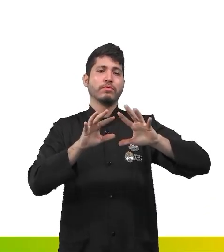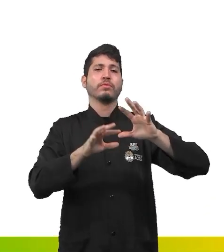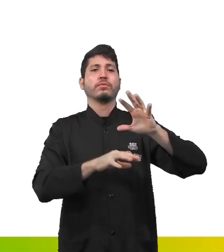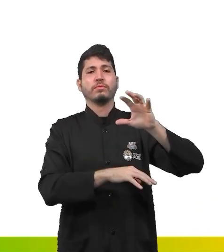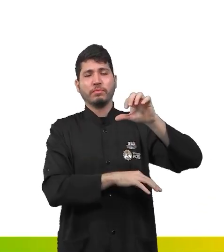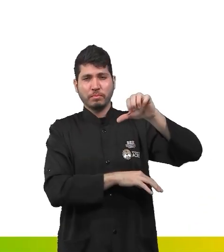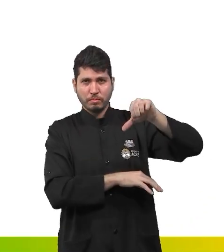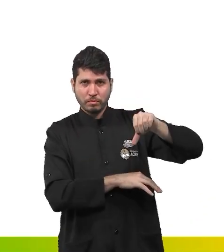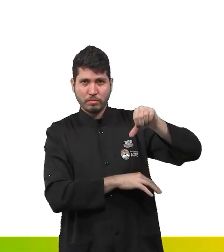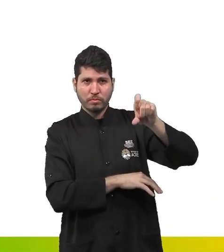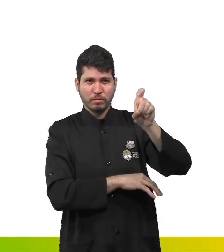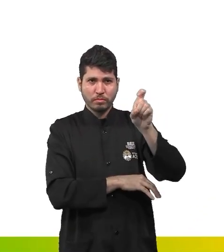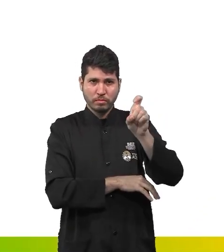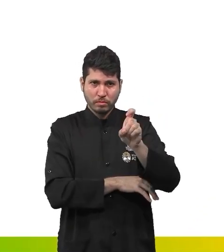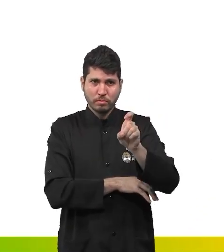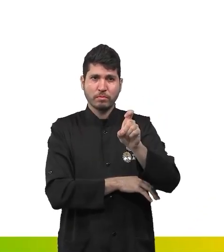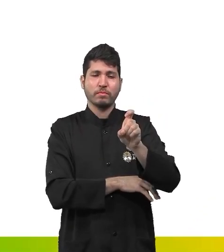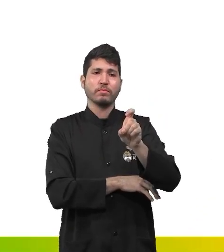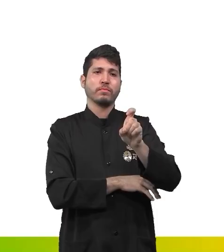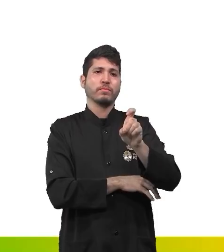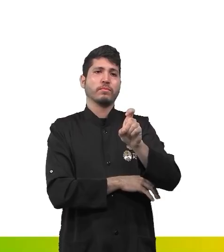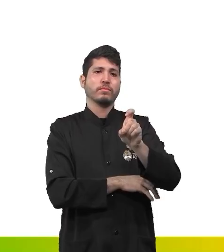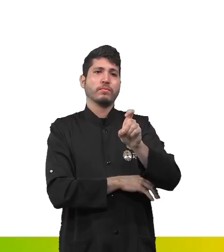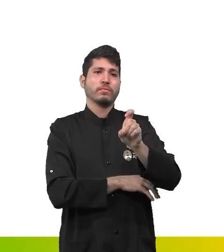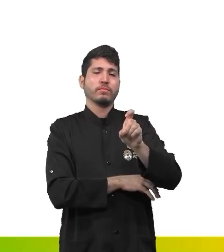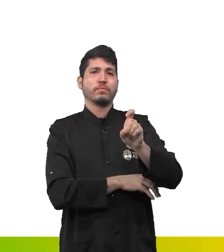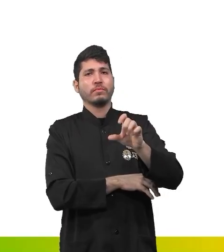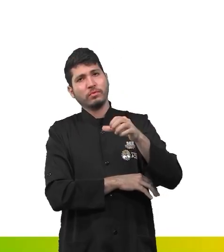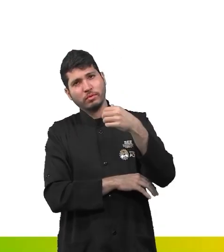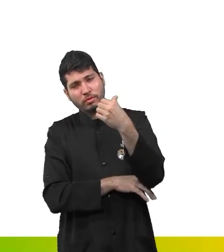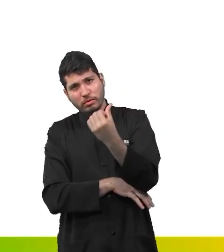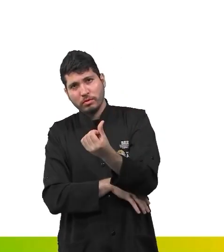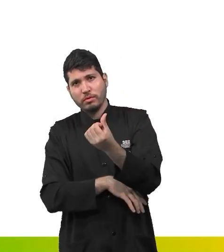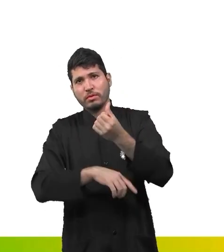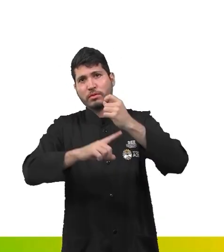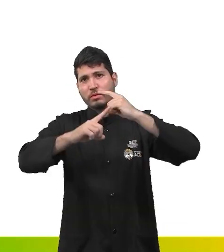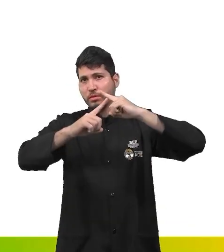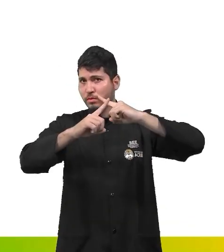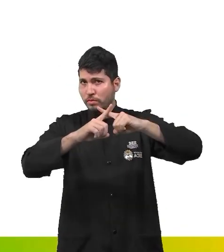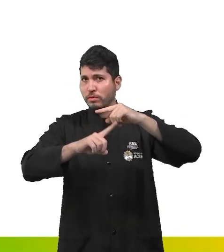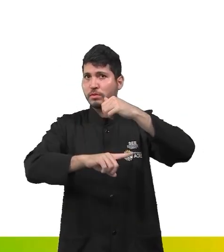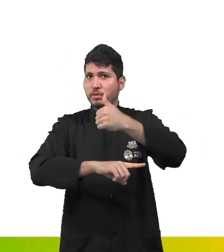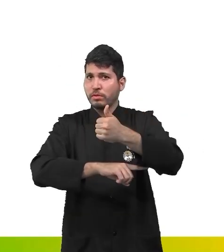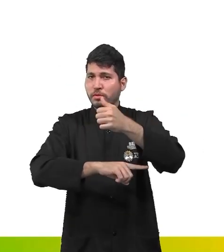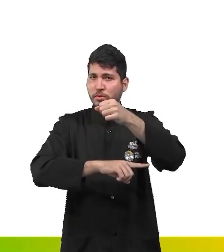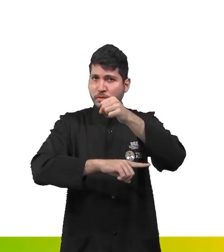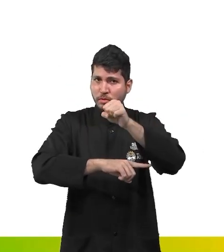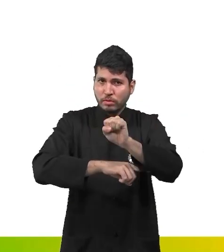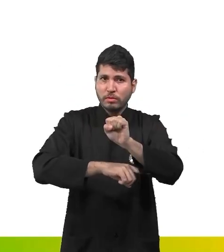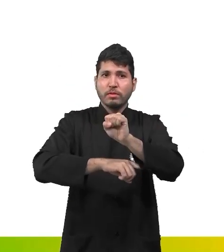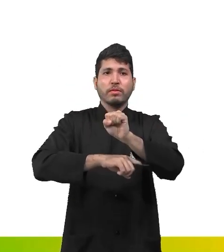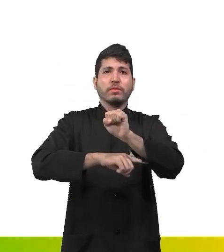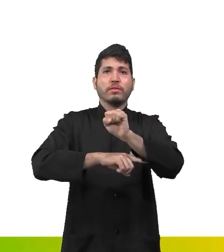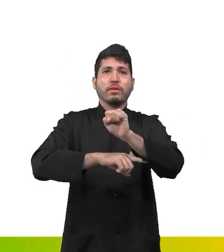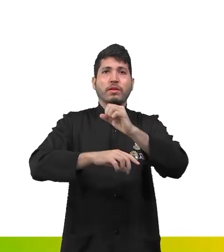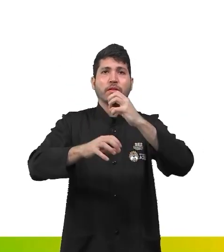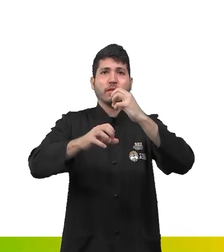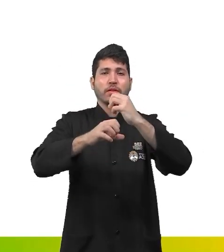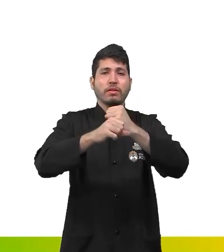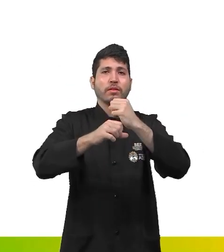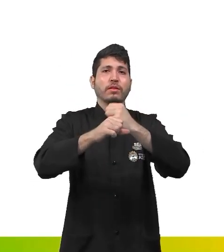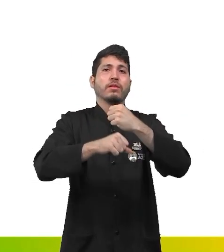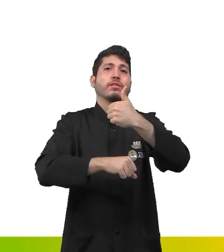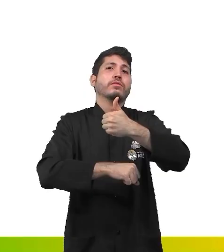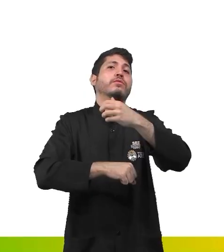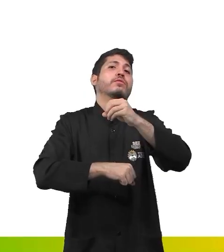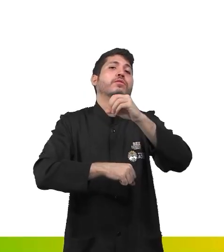9x igual a 6 vezes 18, que vai dar 108. X vai